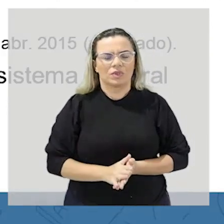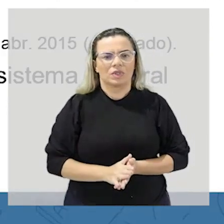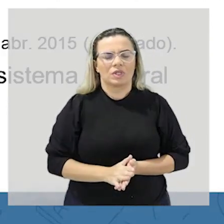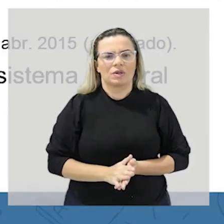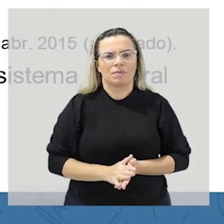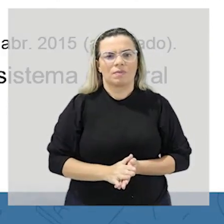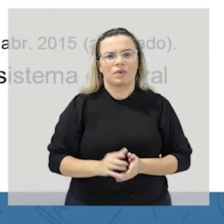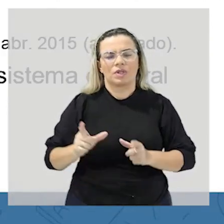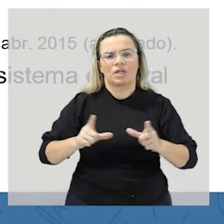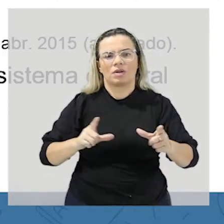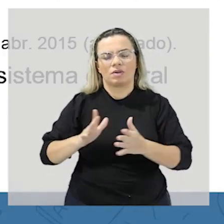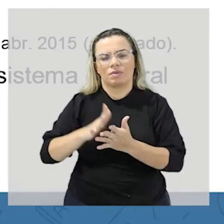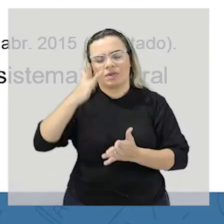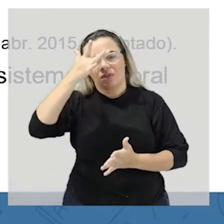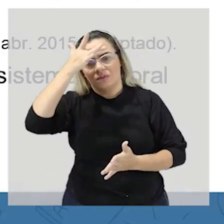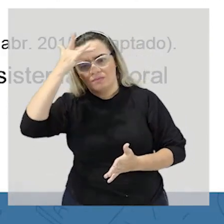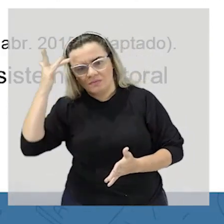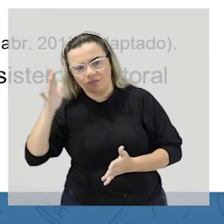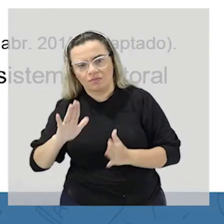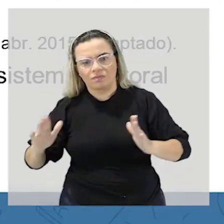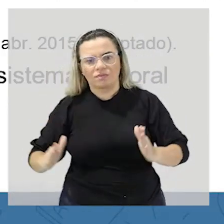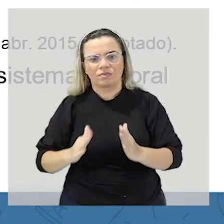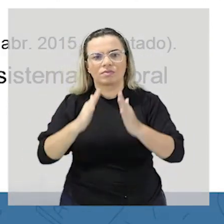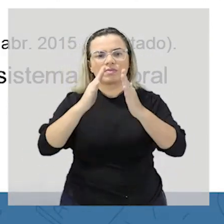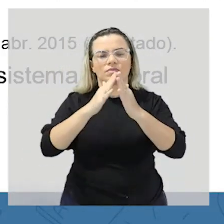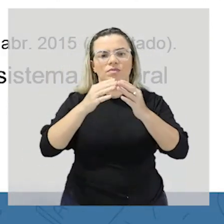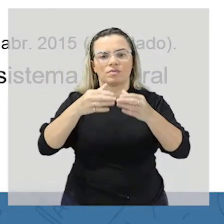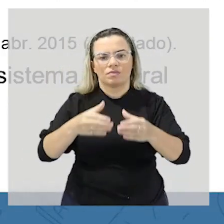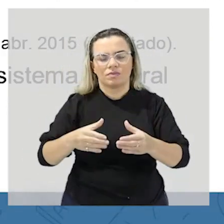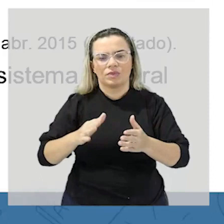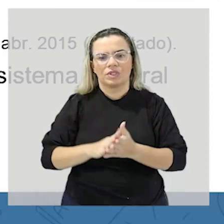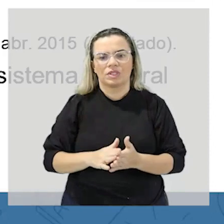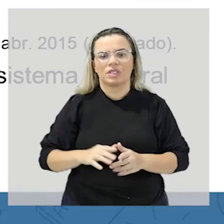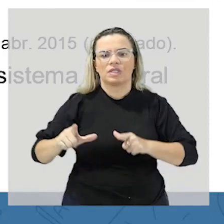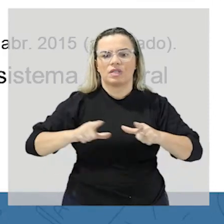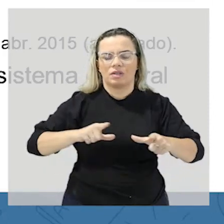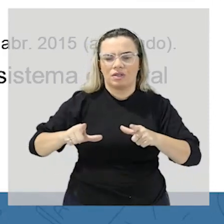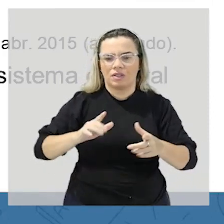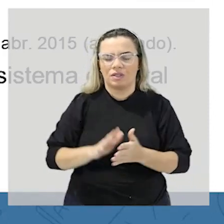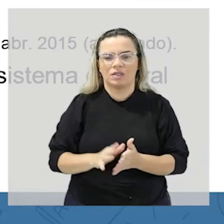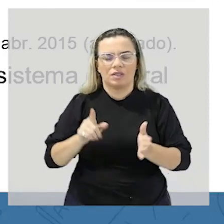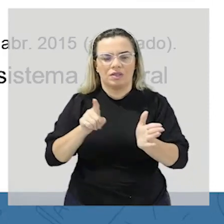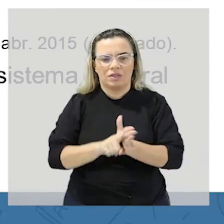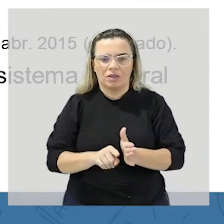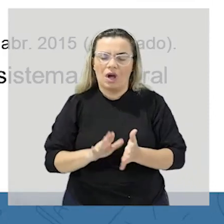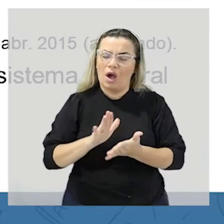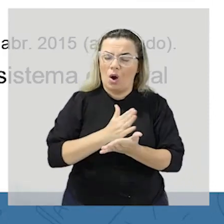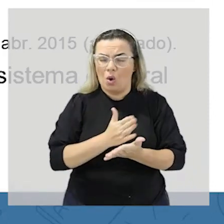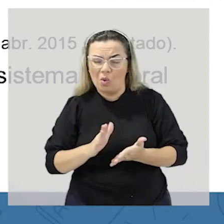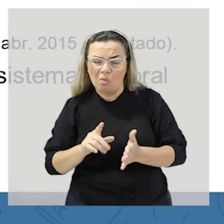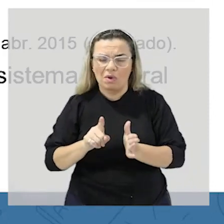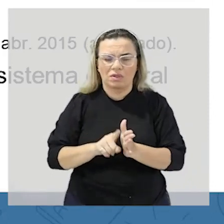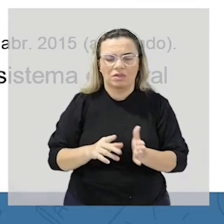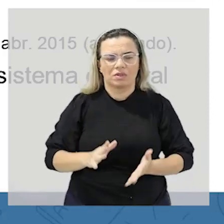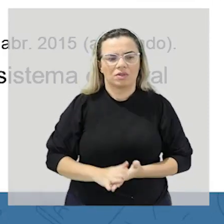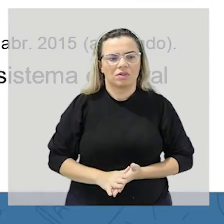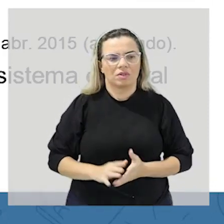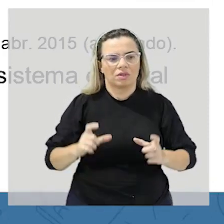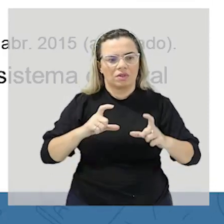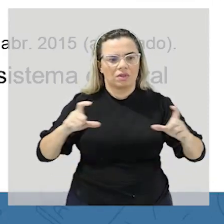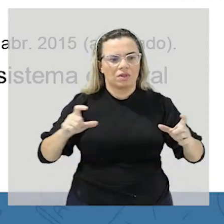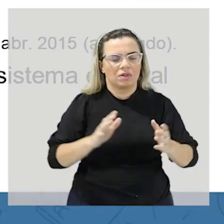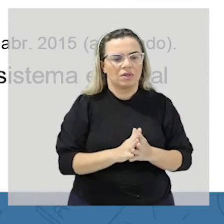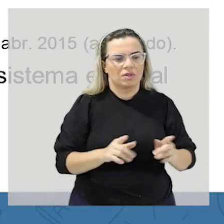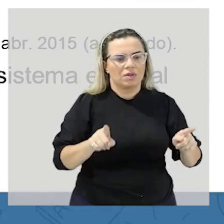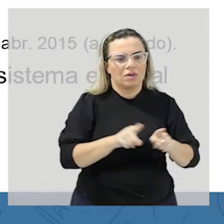criados também não, a não ser algumas exceções, como o parágrafo coloca. os religiosos e quaisquer que vivem em